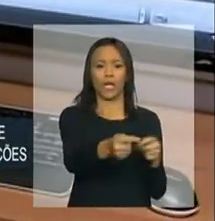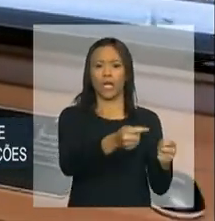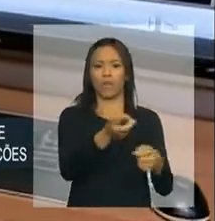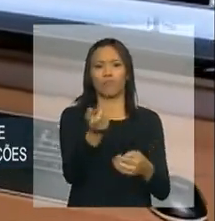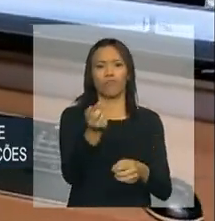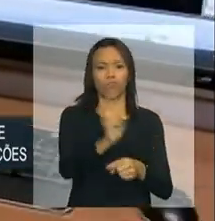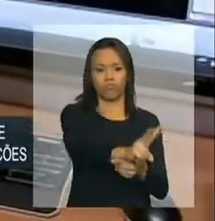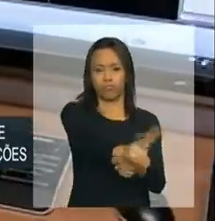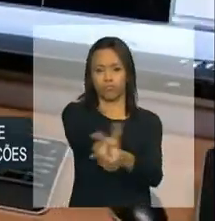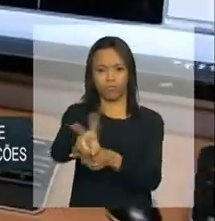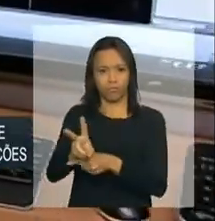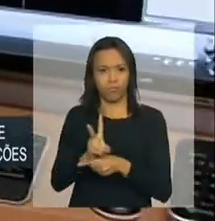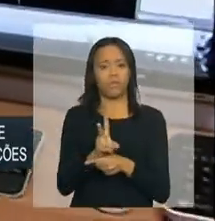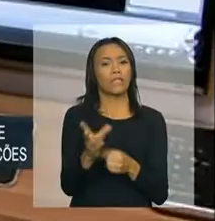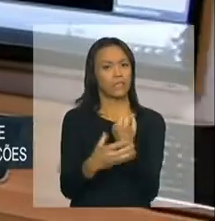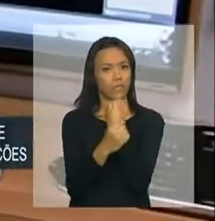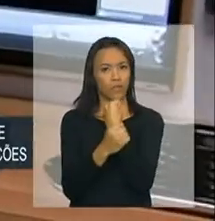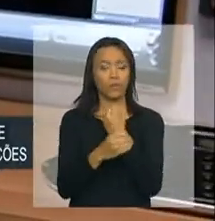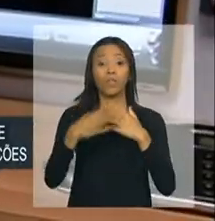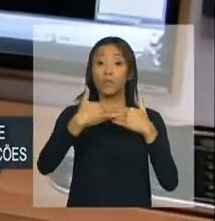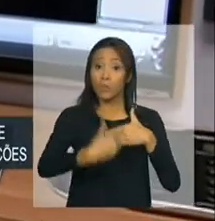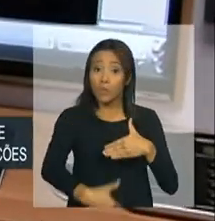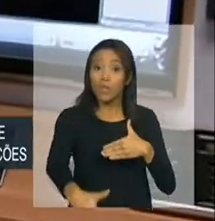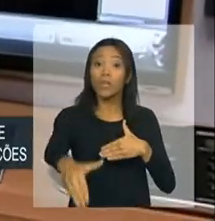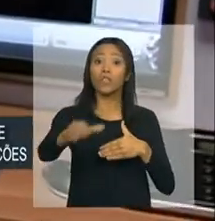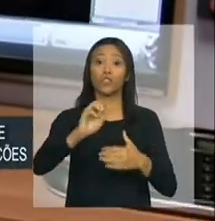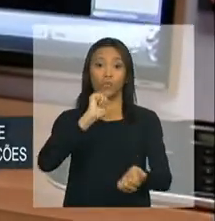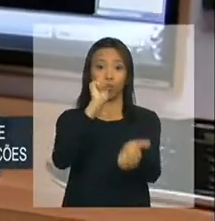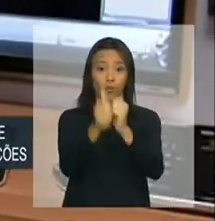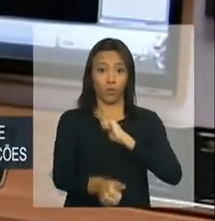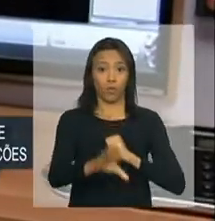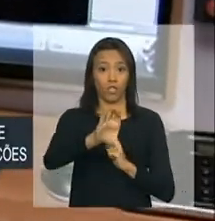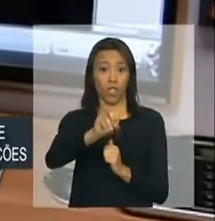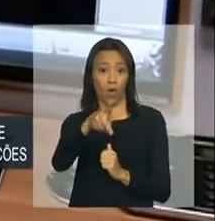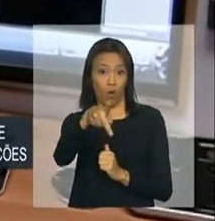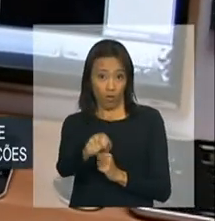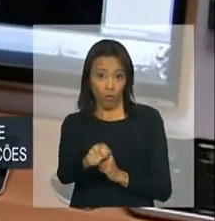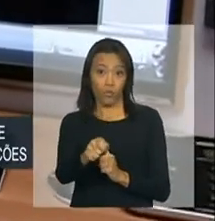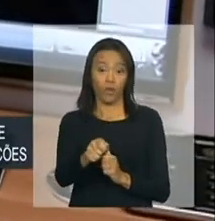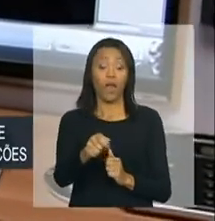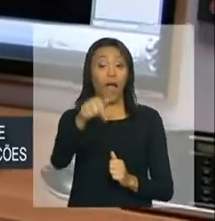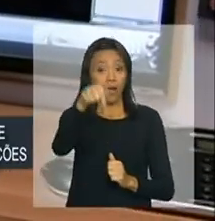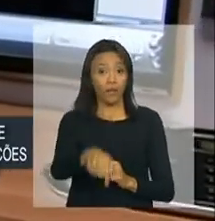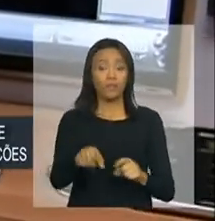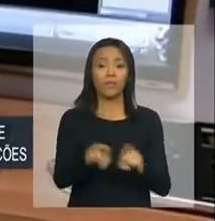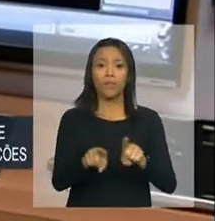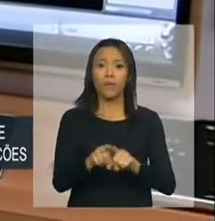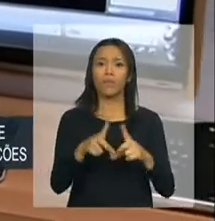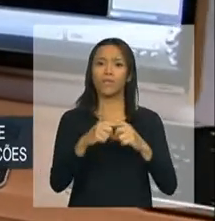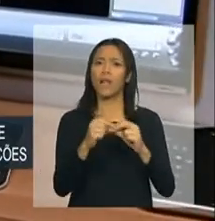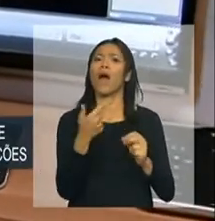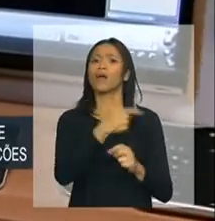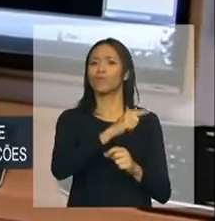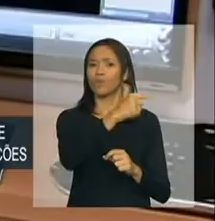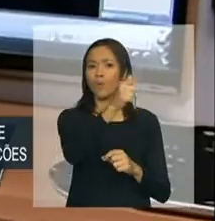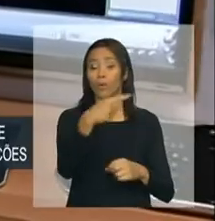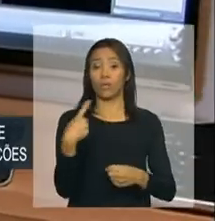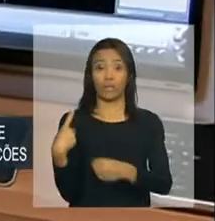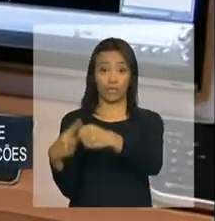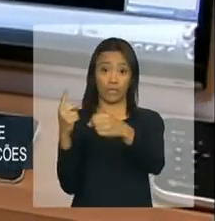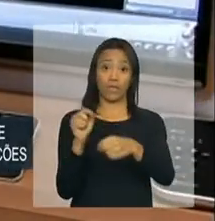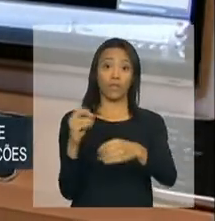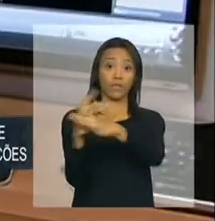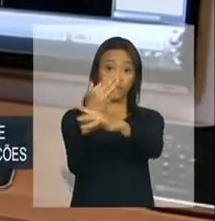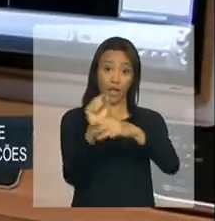segurança durante os jogos da Copa das Confederações da mesma forma aqui em Brasília as outras cidades sede da Copa das